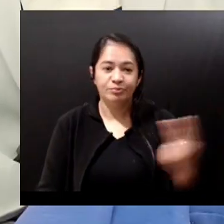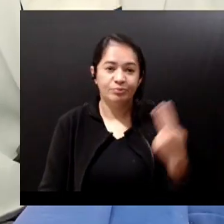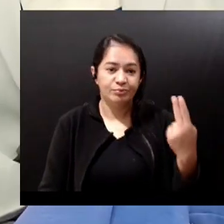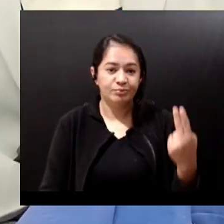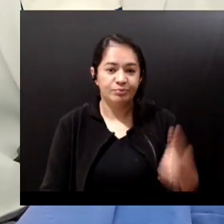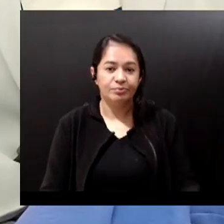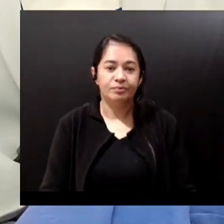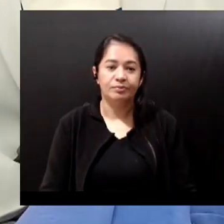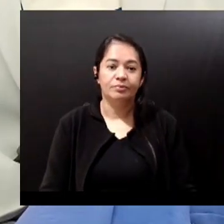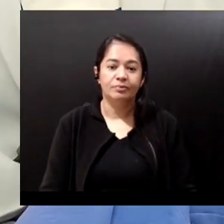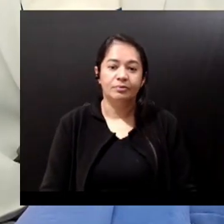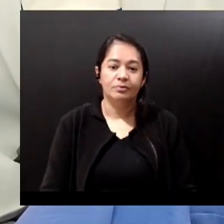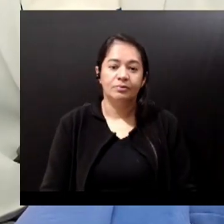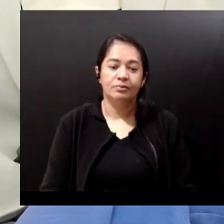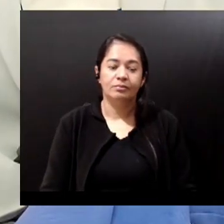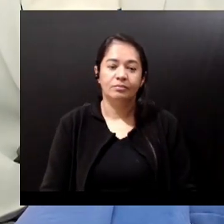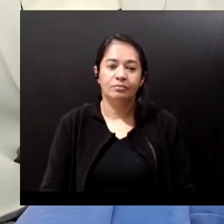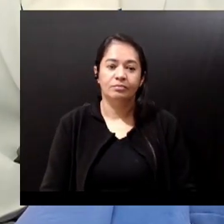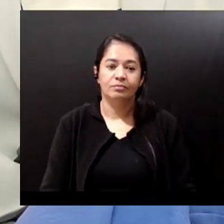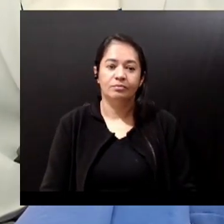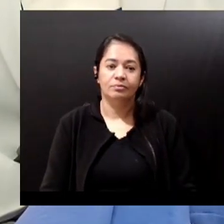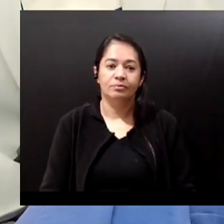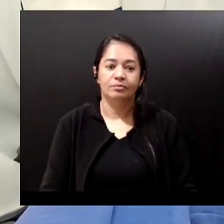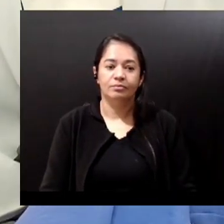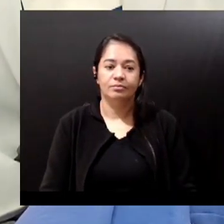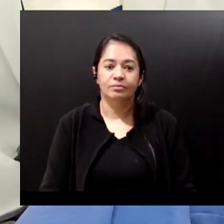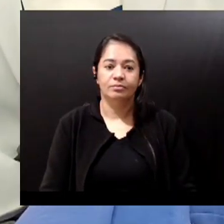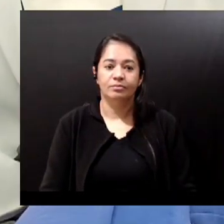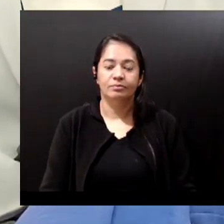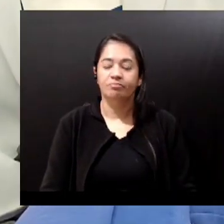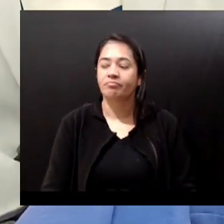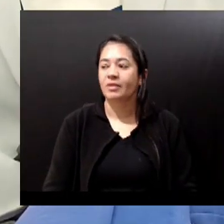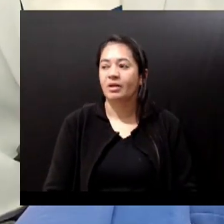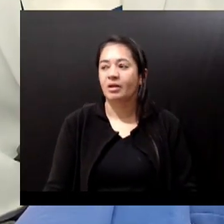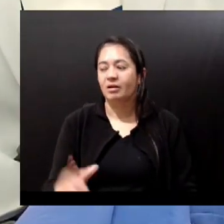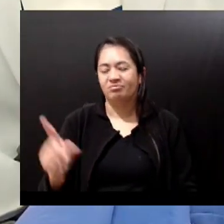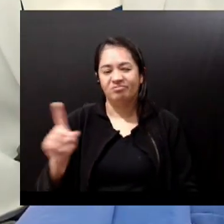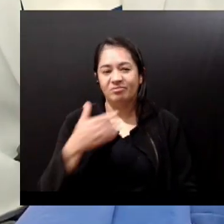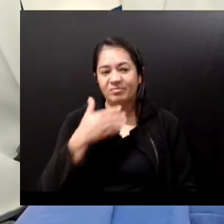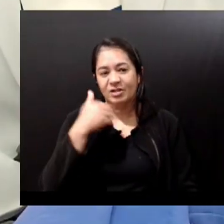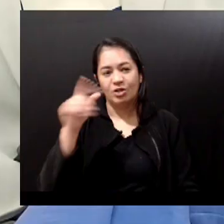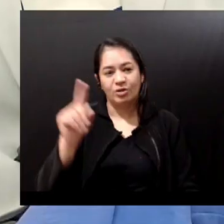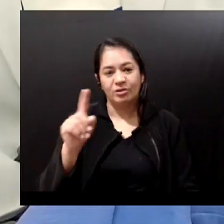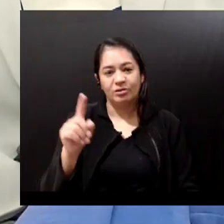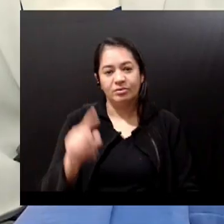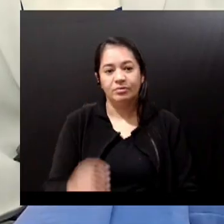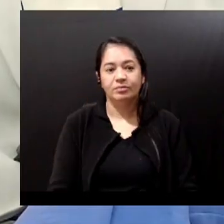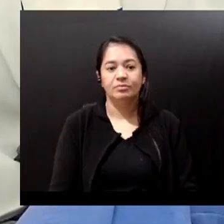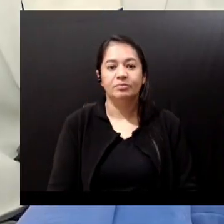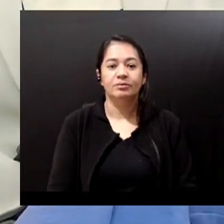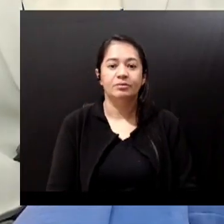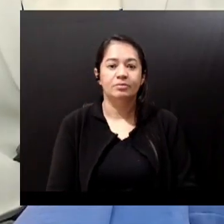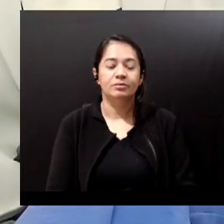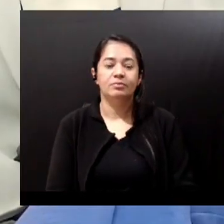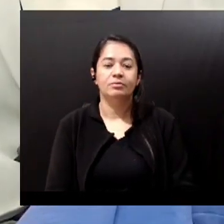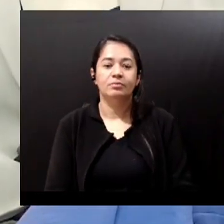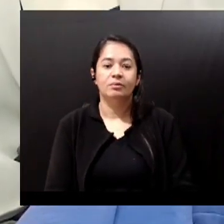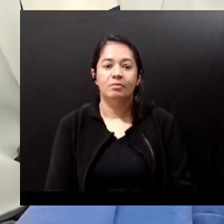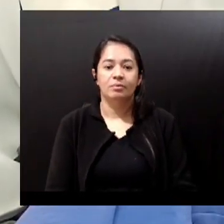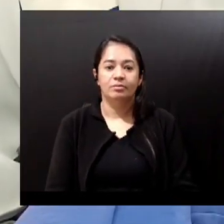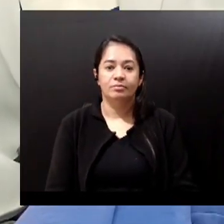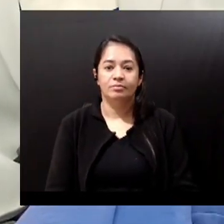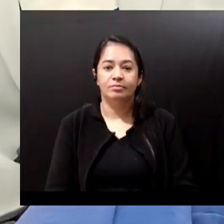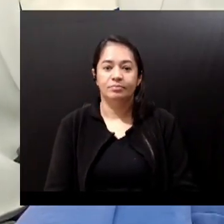Você talvez não, assim, viu, Vanessa? É melhor você... Sai um pouco dessa ideia. Momento. Vanessa.